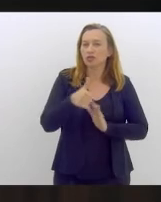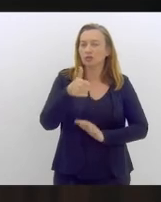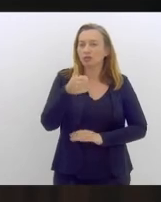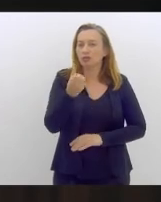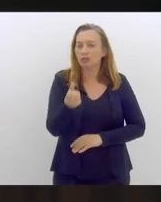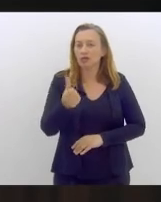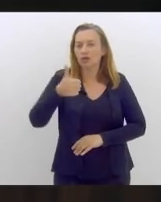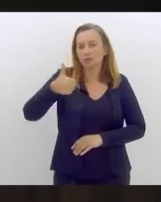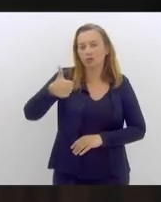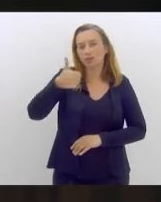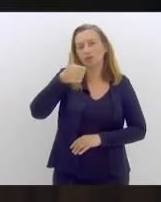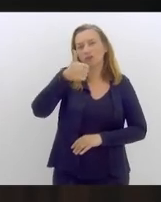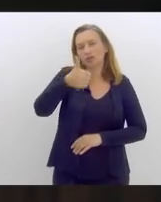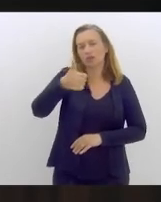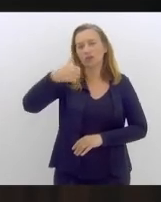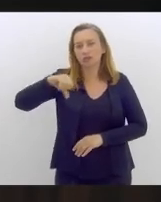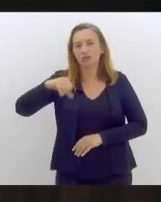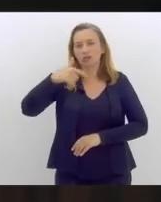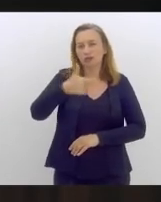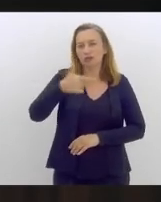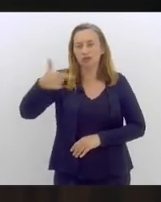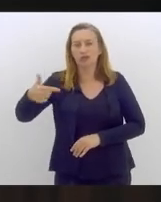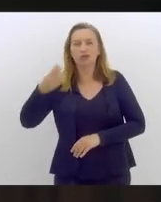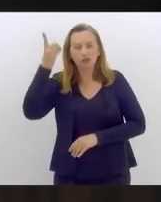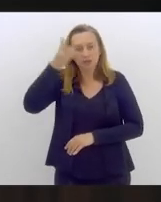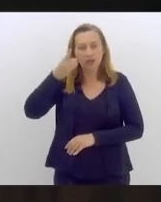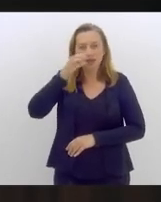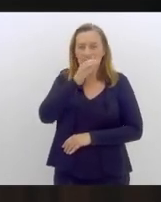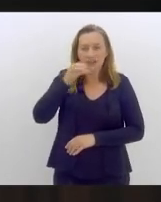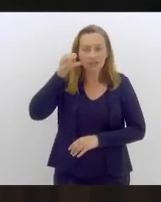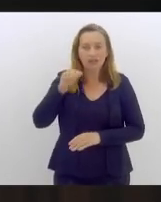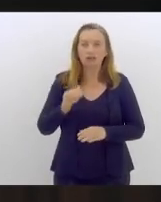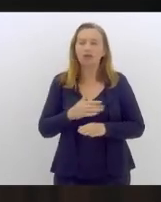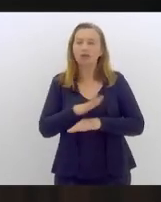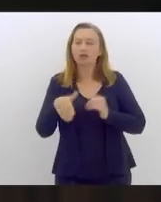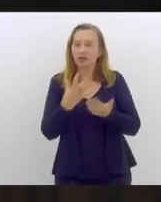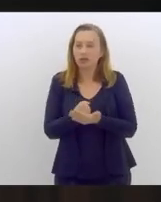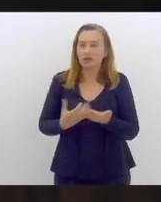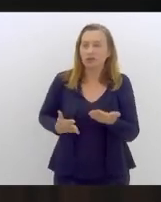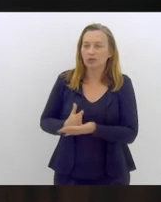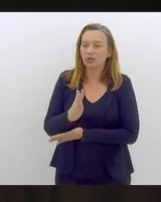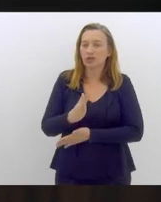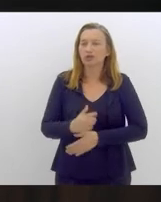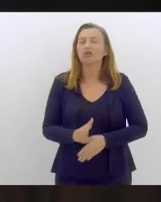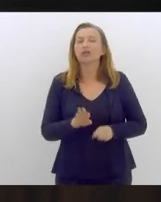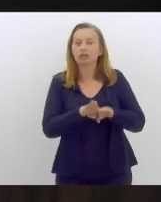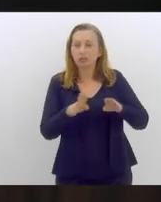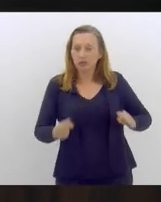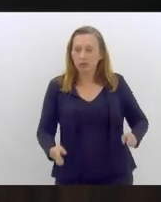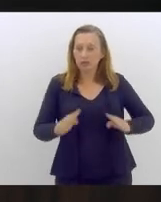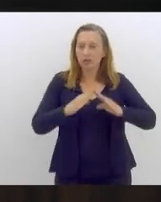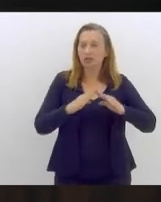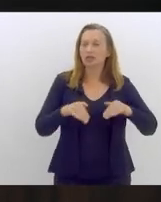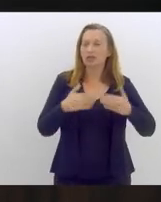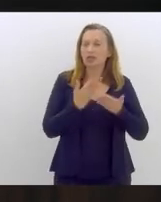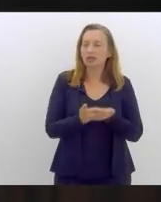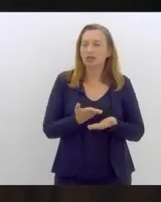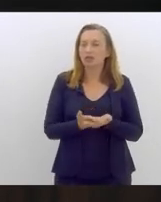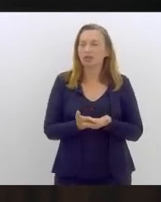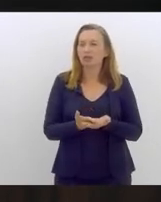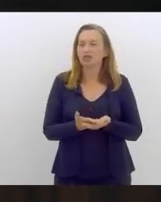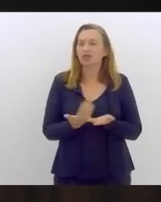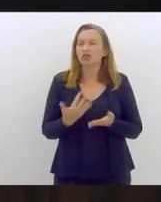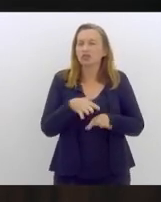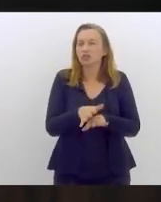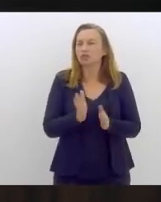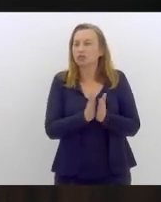6119 de 22, da deputada Célia Jordão. Os senhores que aprovam, permaneçam como estão, aprovado. Há sobre a mesa requerimento de